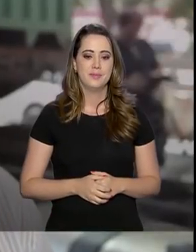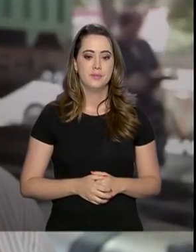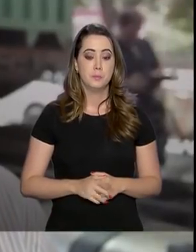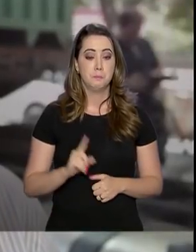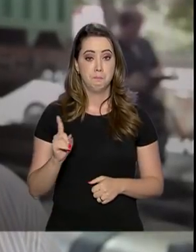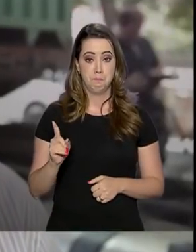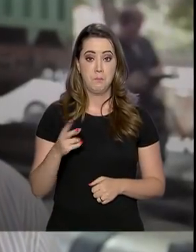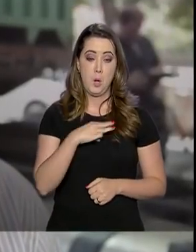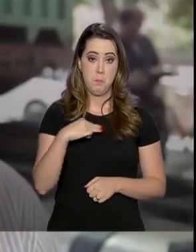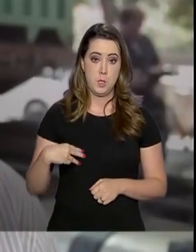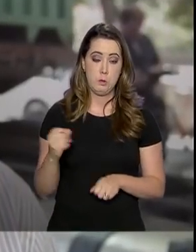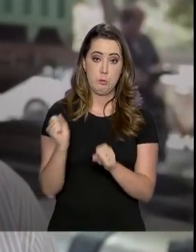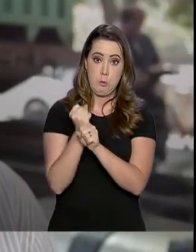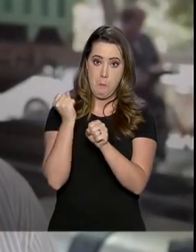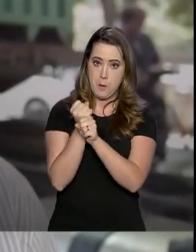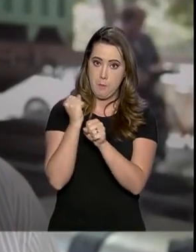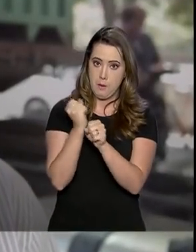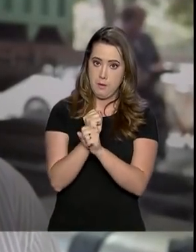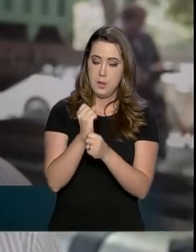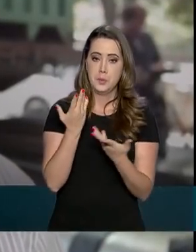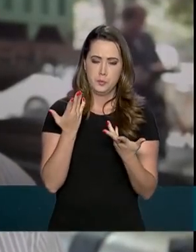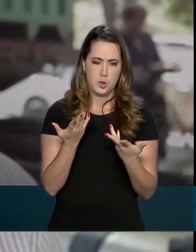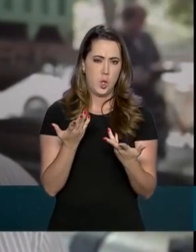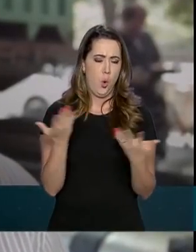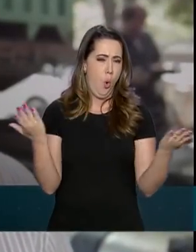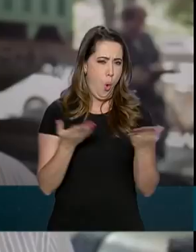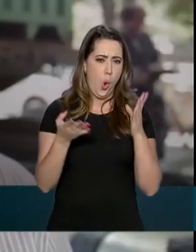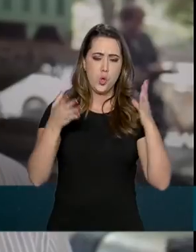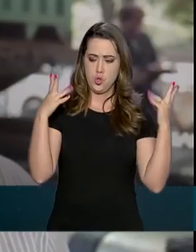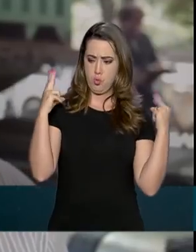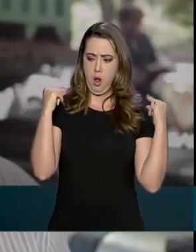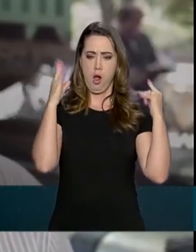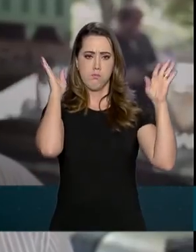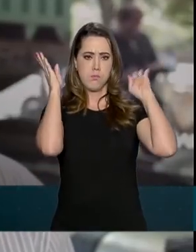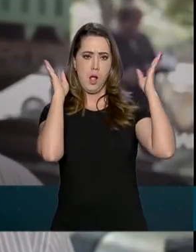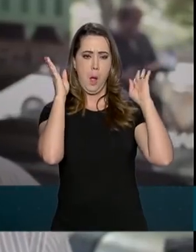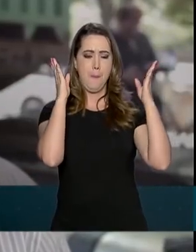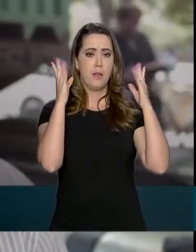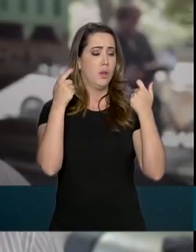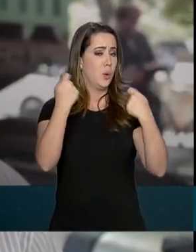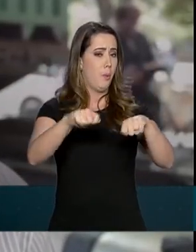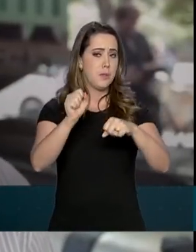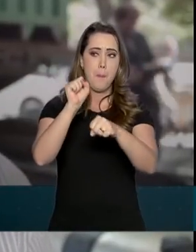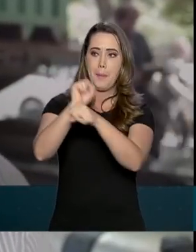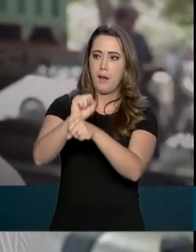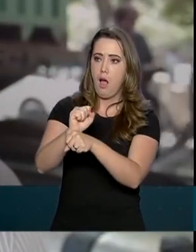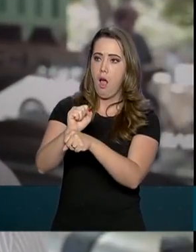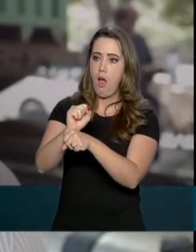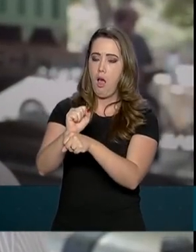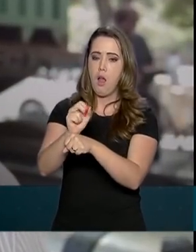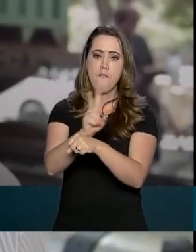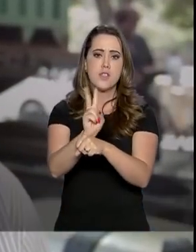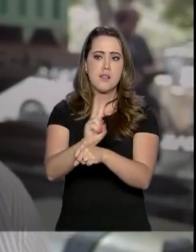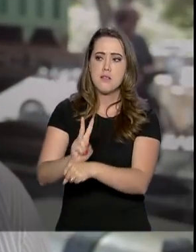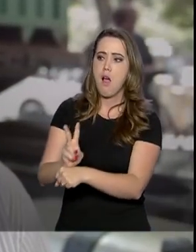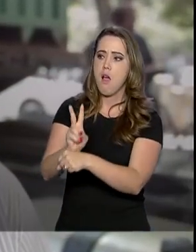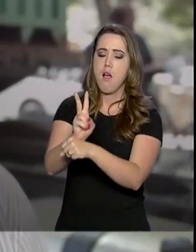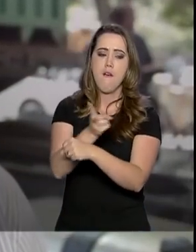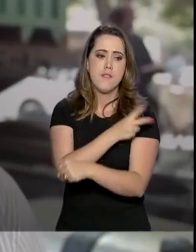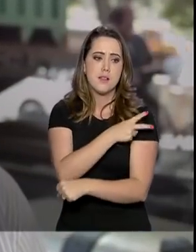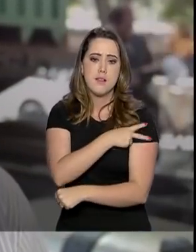O caminhoneiro não vai mais precisar parar em postos fiscais, parar na entrada de porto. Vai haver a